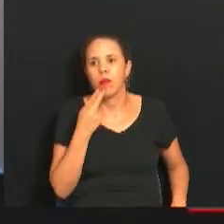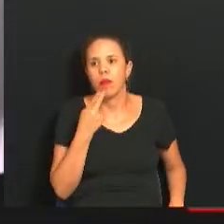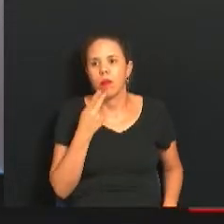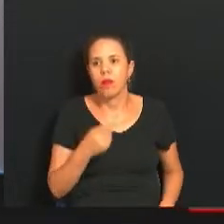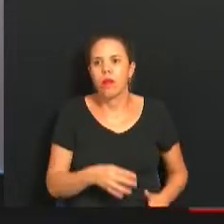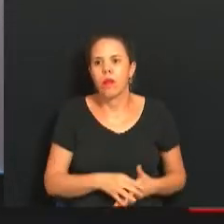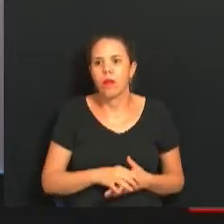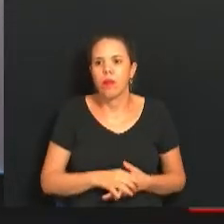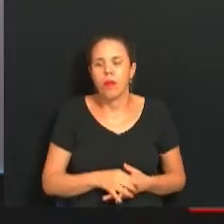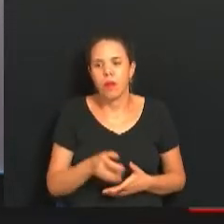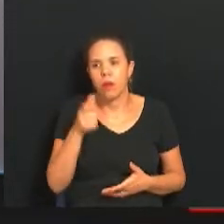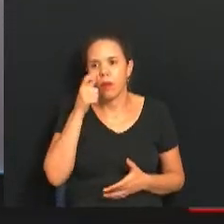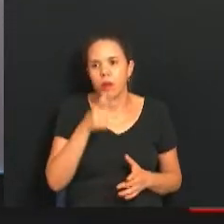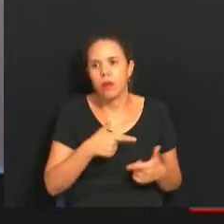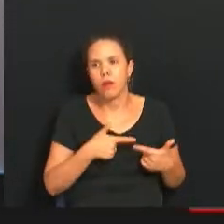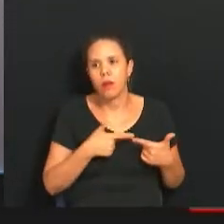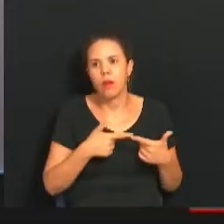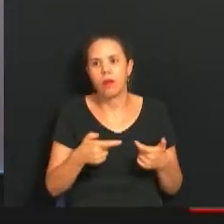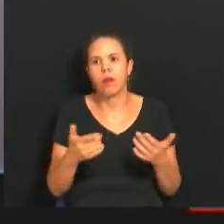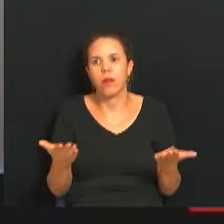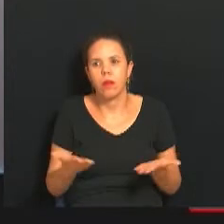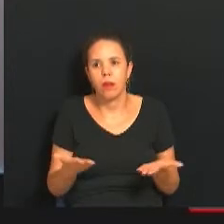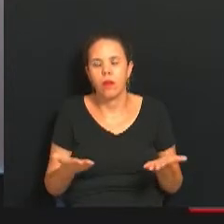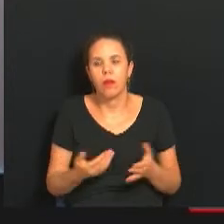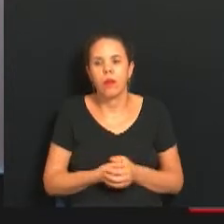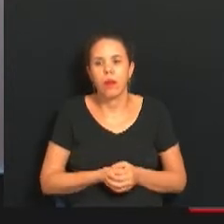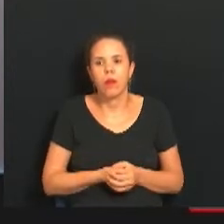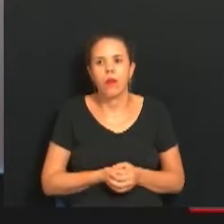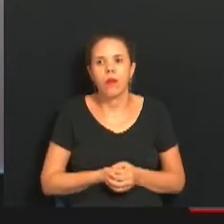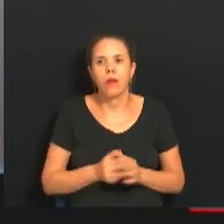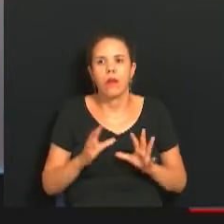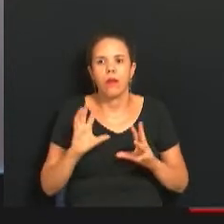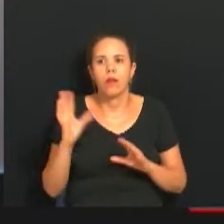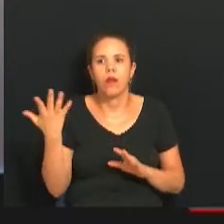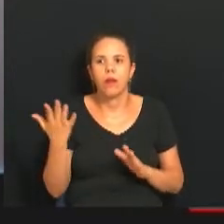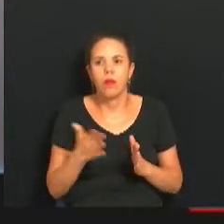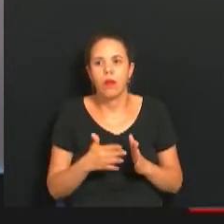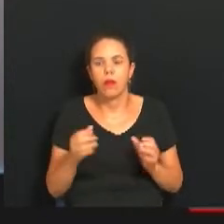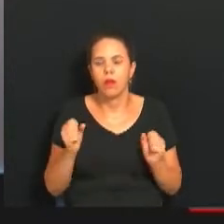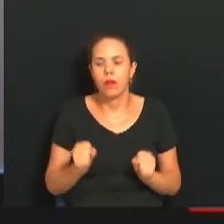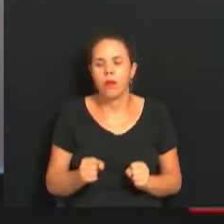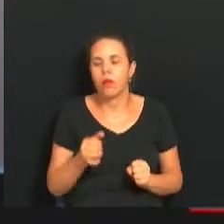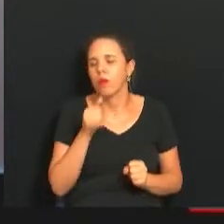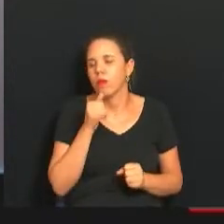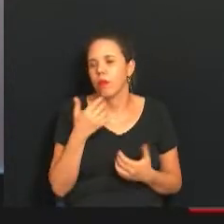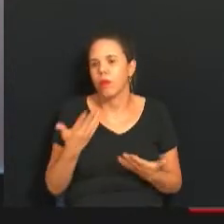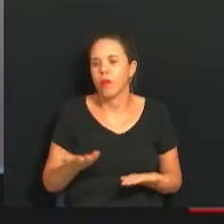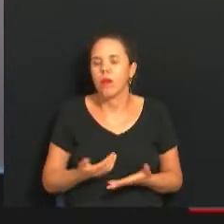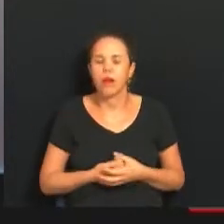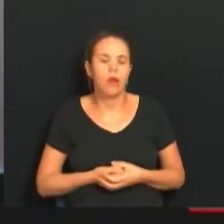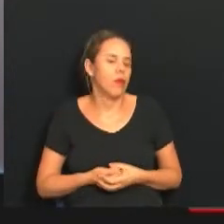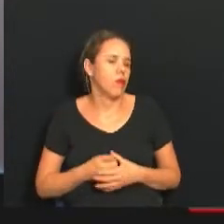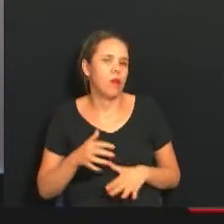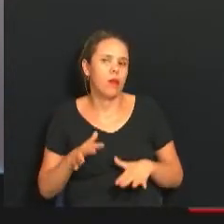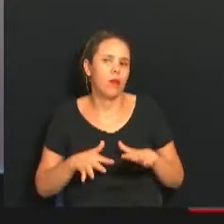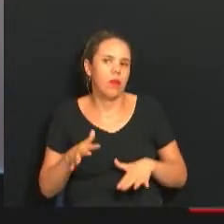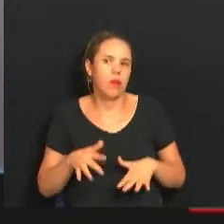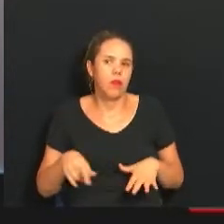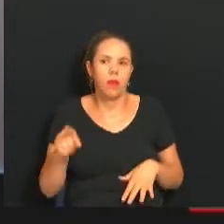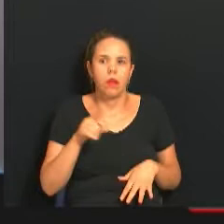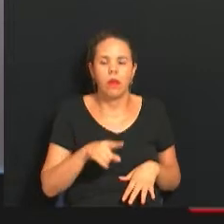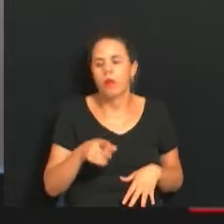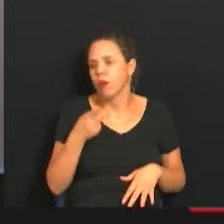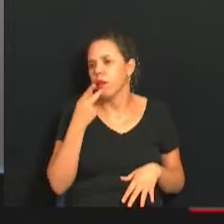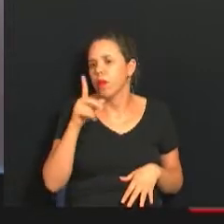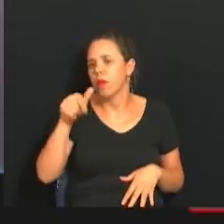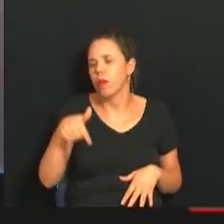está vendo nessa guerra agora, tudo pode acontecer, né? Assim, e geralmente, a gente vai falar depois